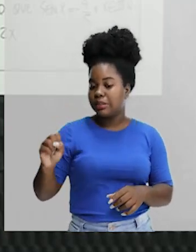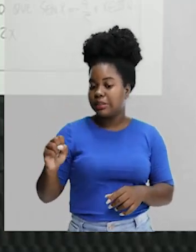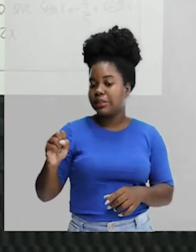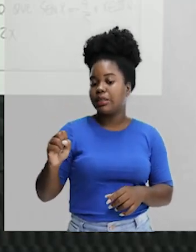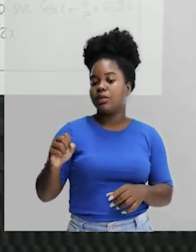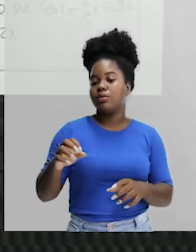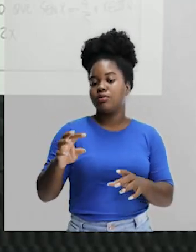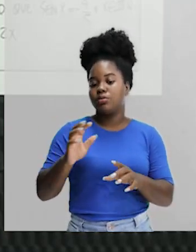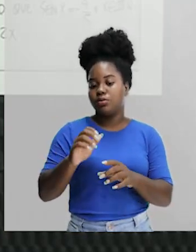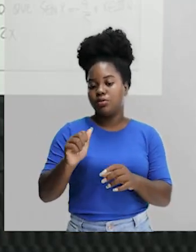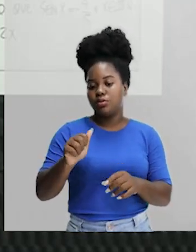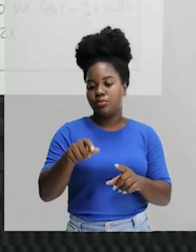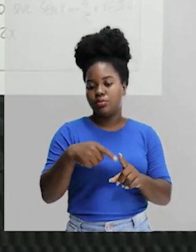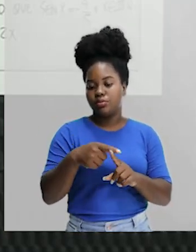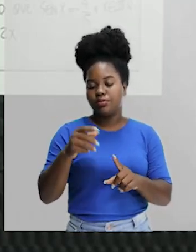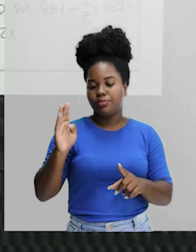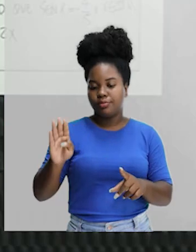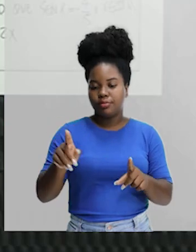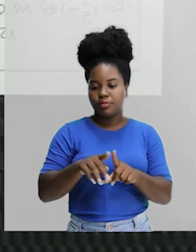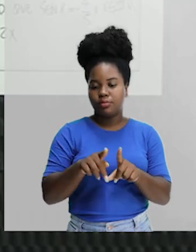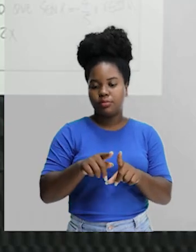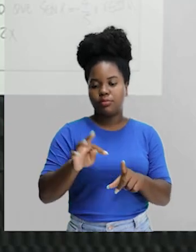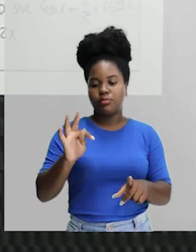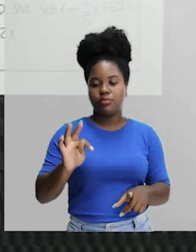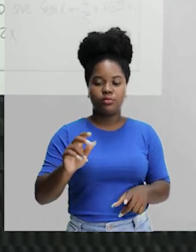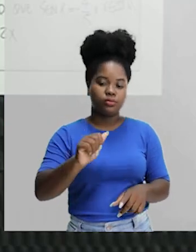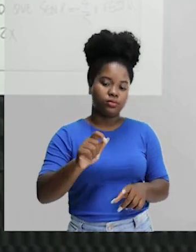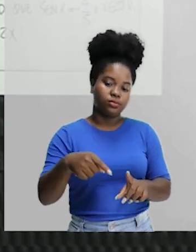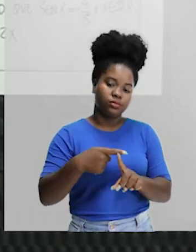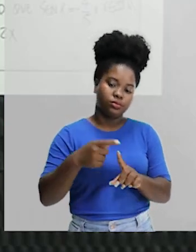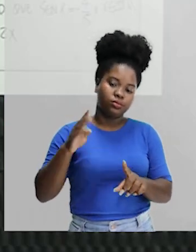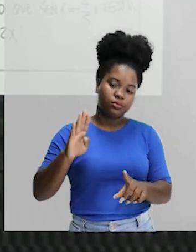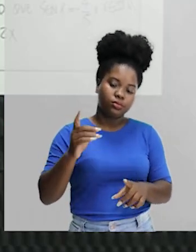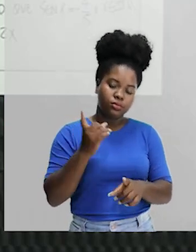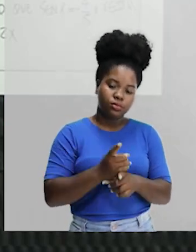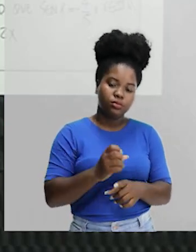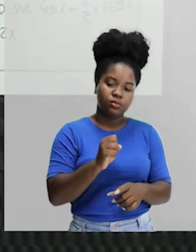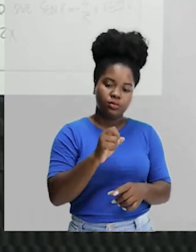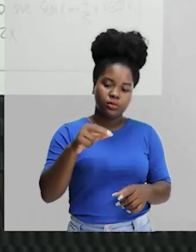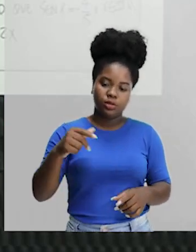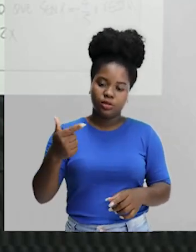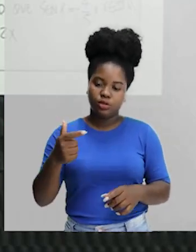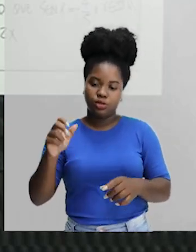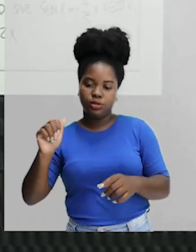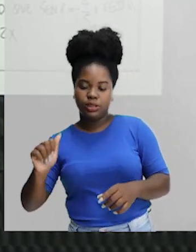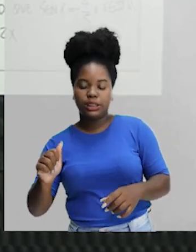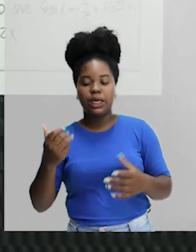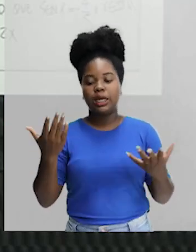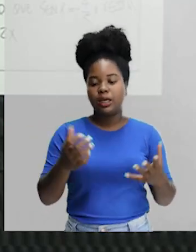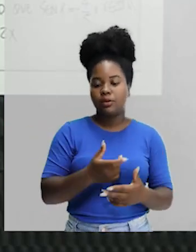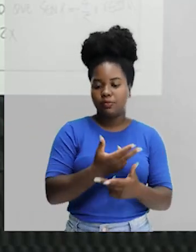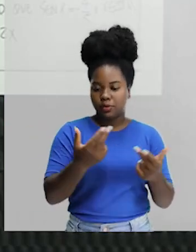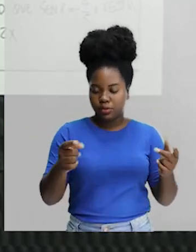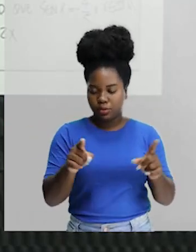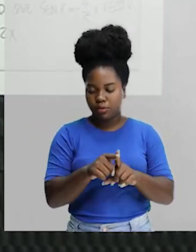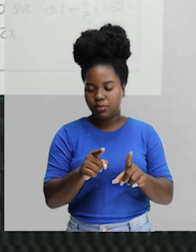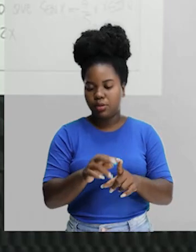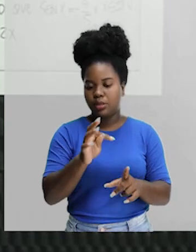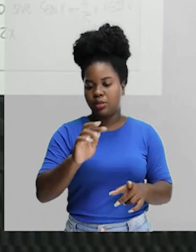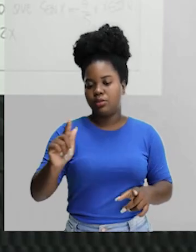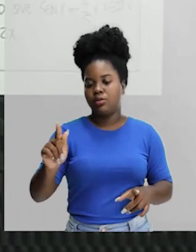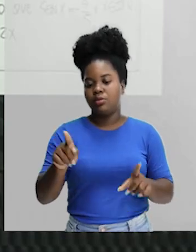tangente de A mais B, a gente conseguiu encontrar o seno de 2A, o cosseno de 2A e a tangente de 2A.